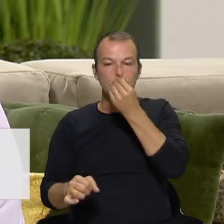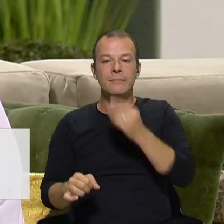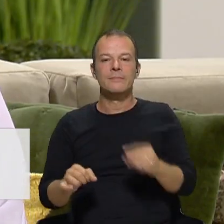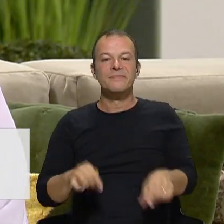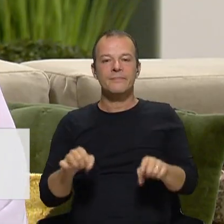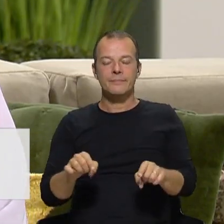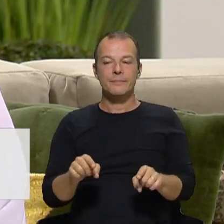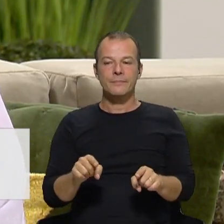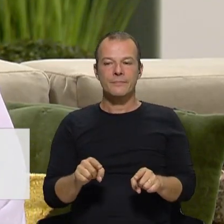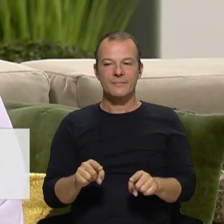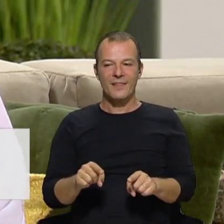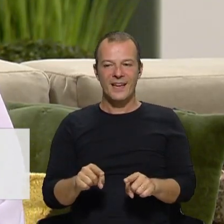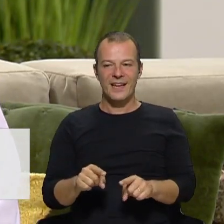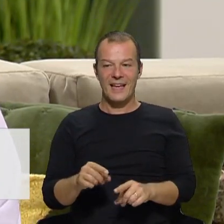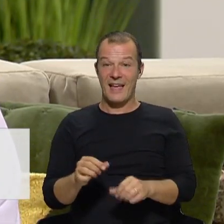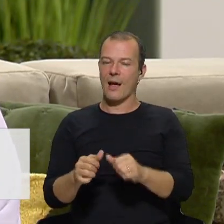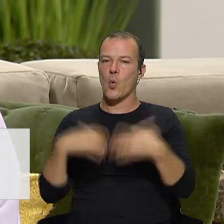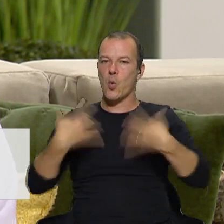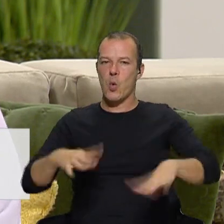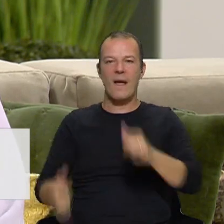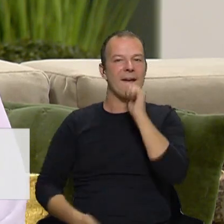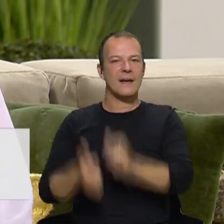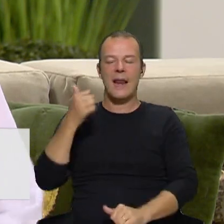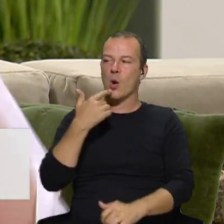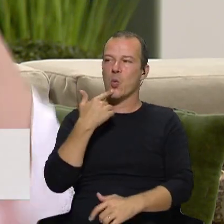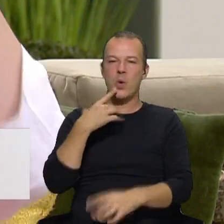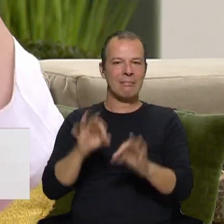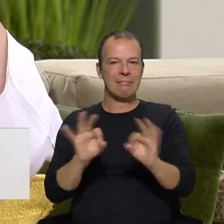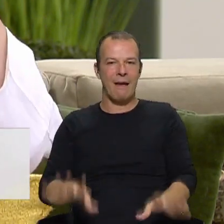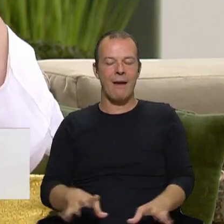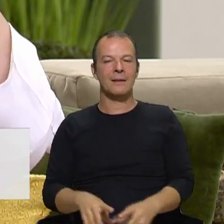foi... uma grande vitória. A minha vitória.